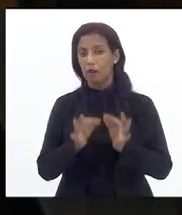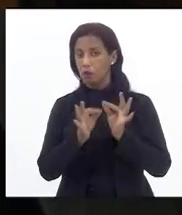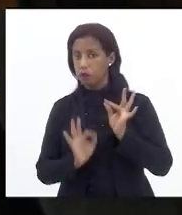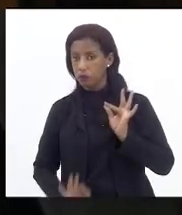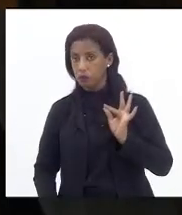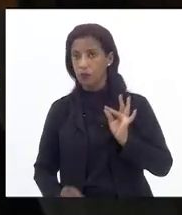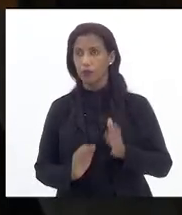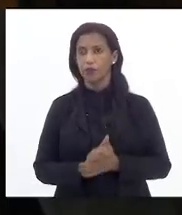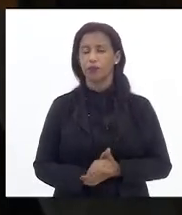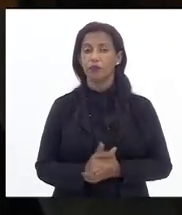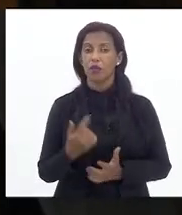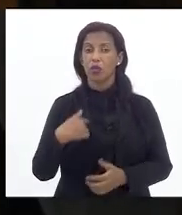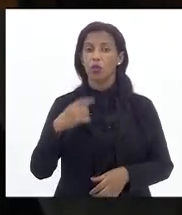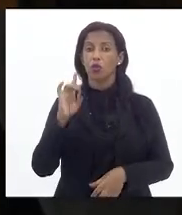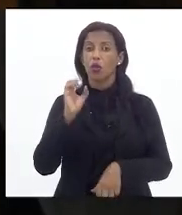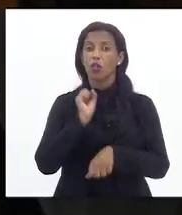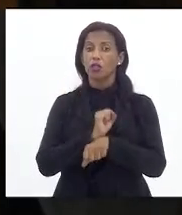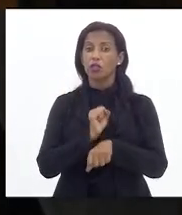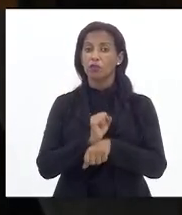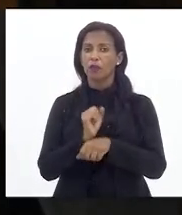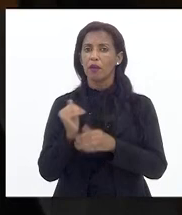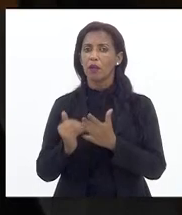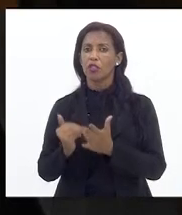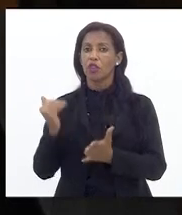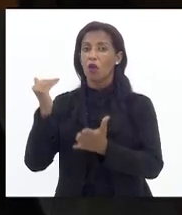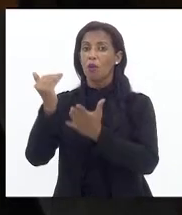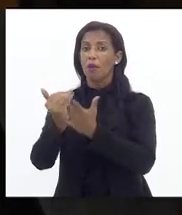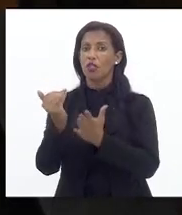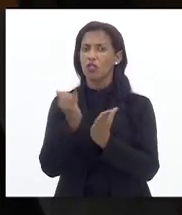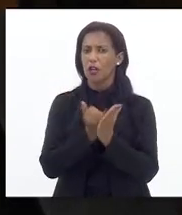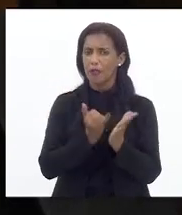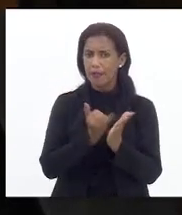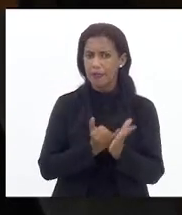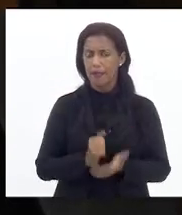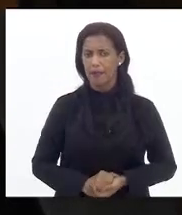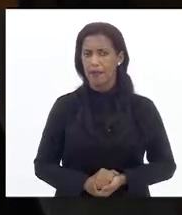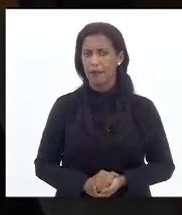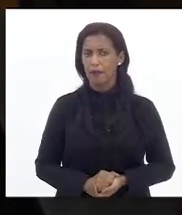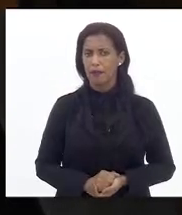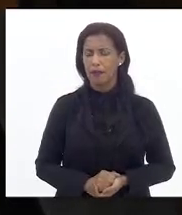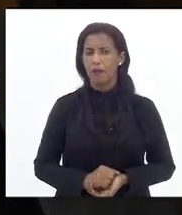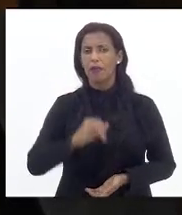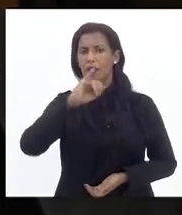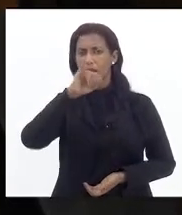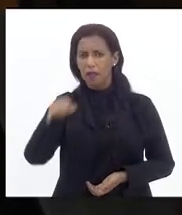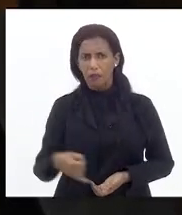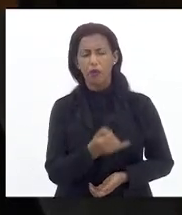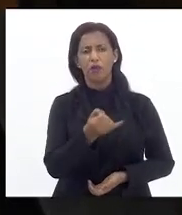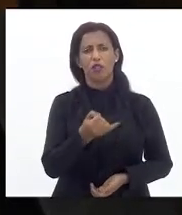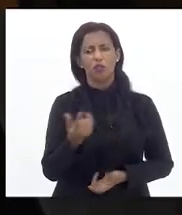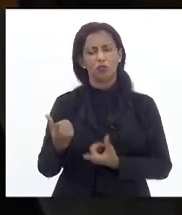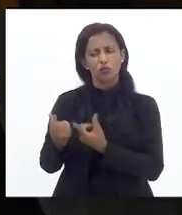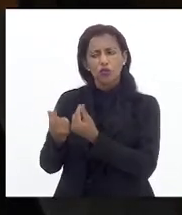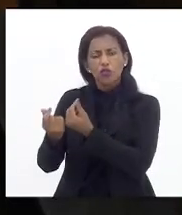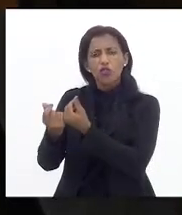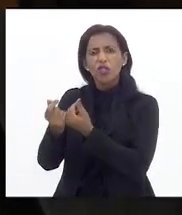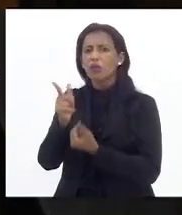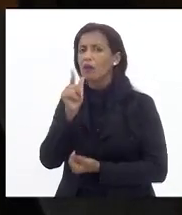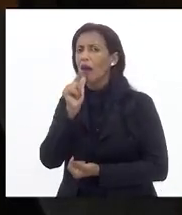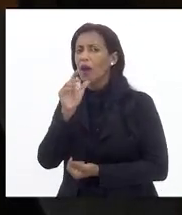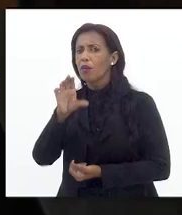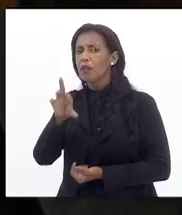me estender eu só espero que a gente aumente a nossa receita que eu tive bem os recursos da Cedae e